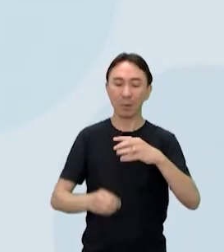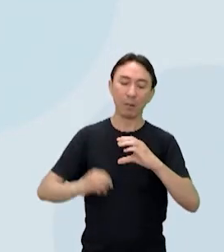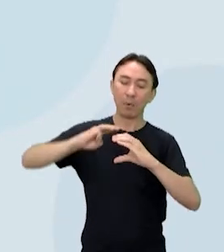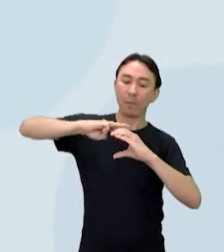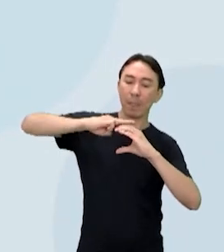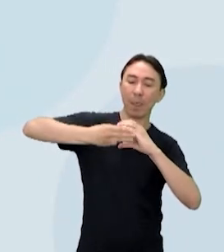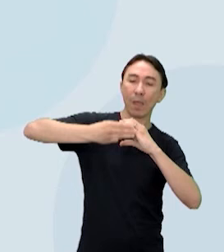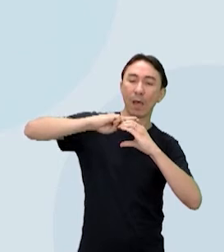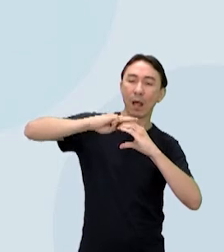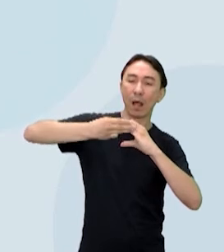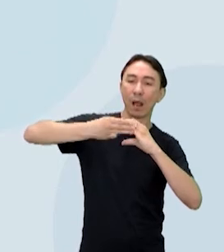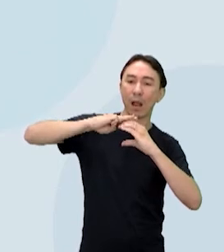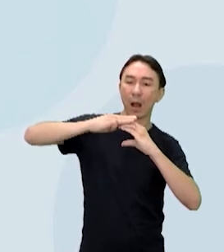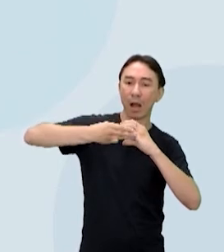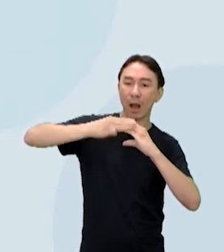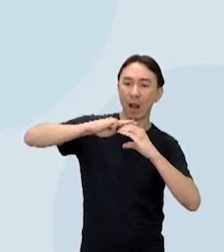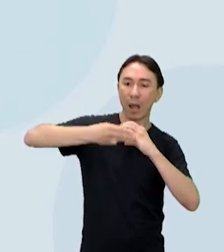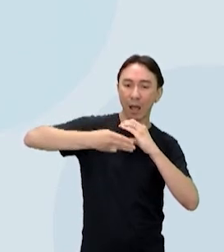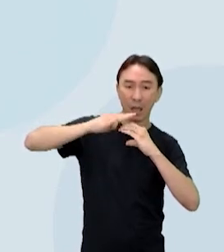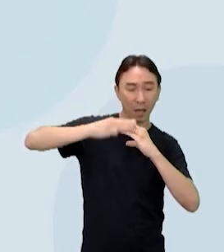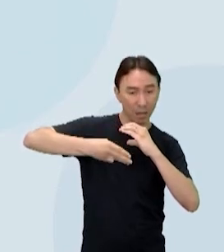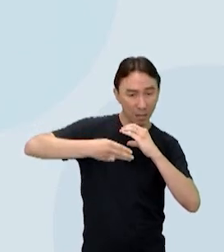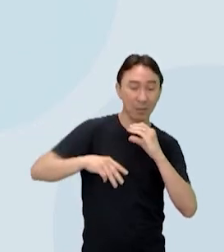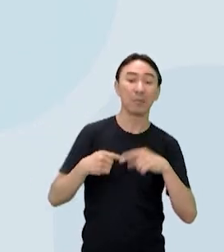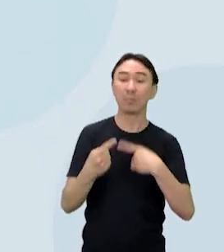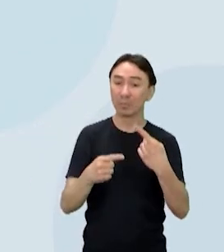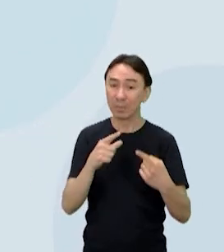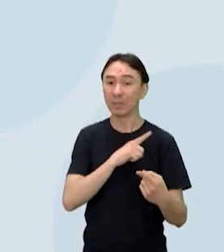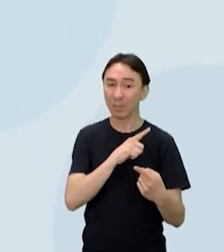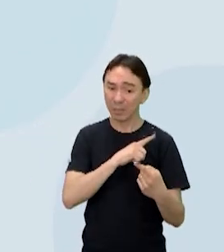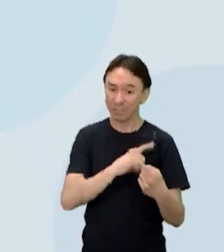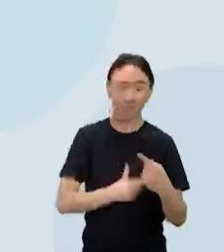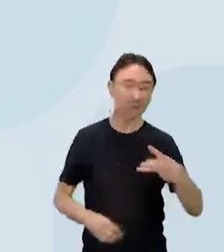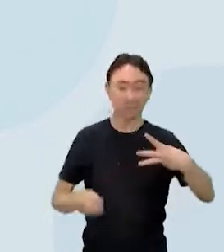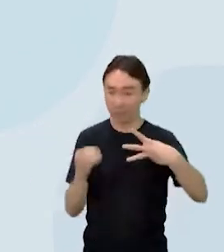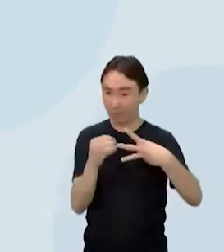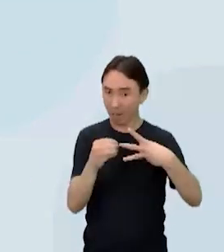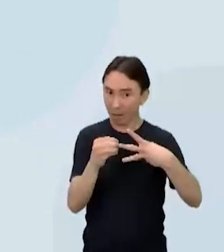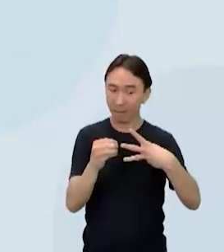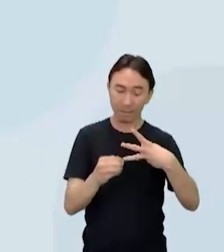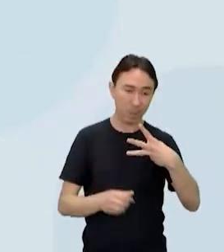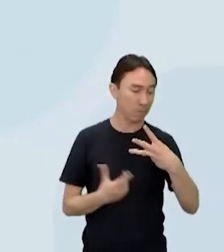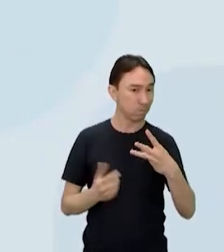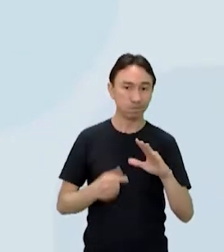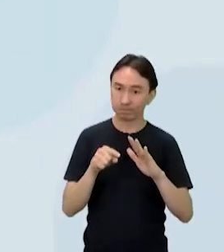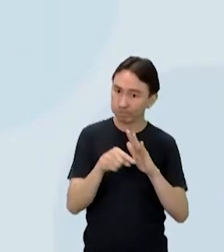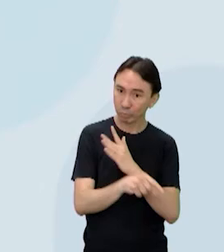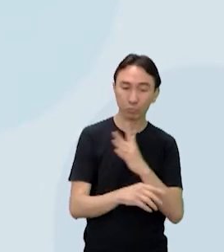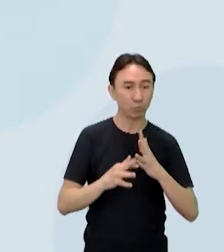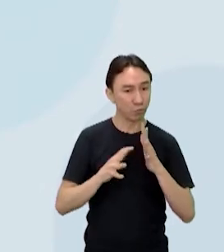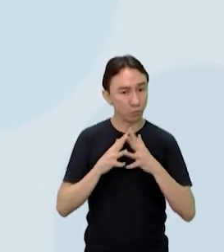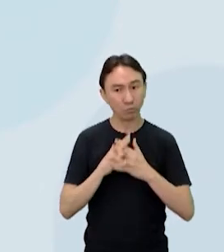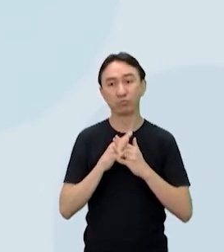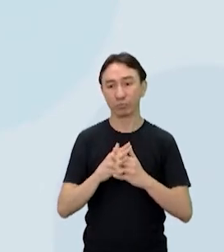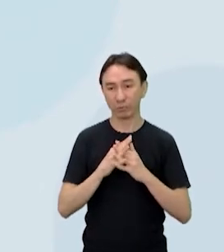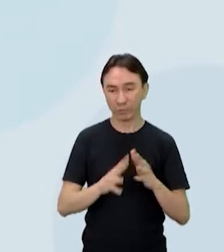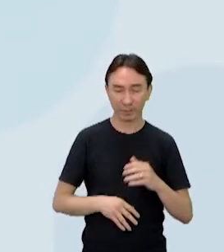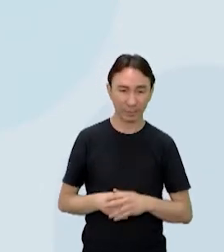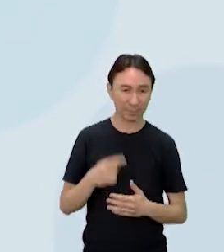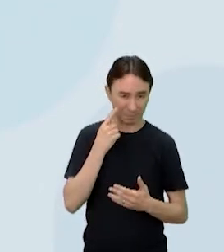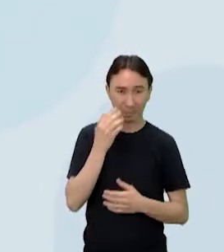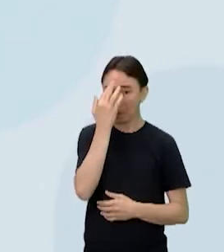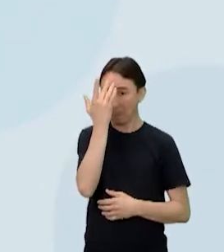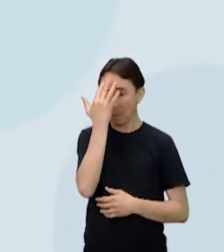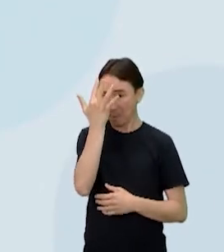E então, a partir daí, eu teria a formação de células complexas. Então, olha só, de acordo com a hipótese de Oparin e